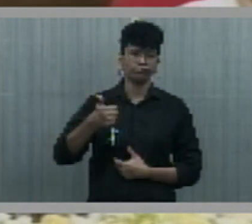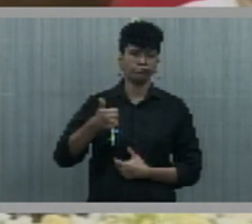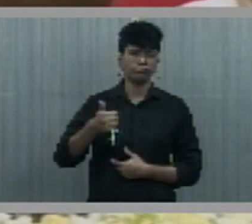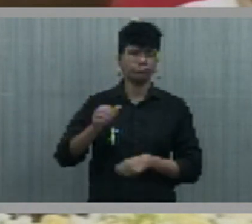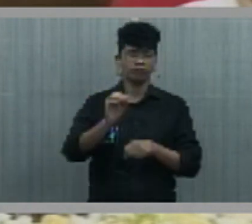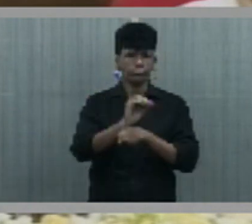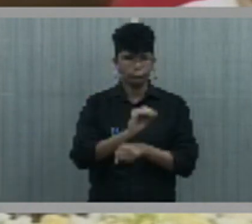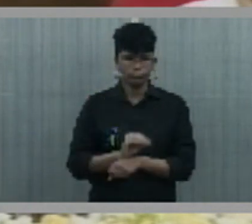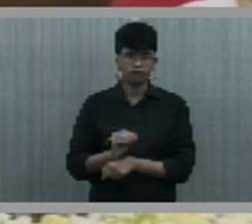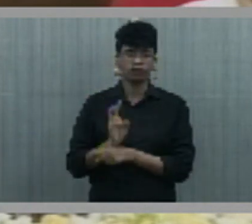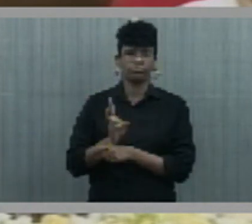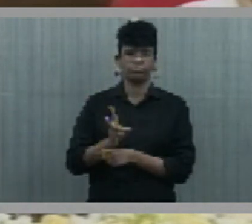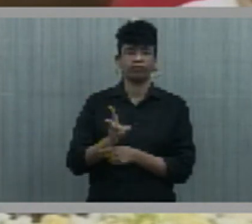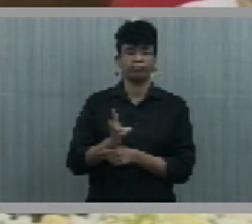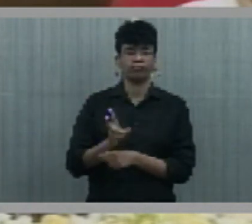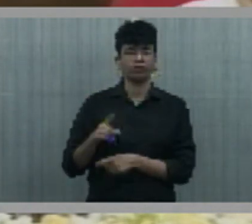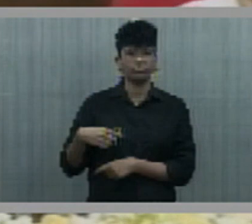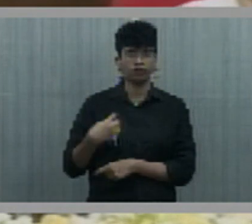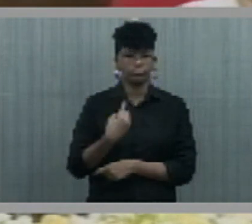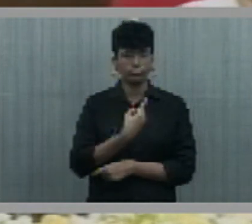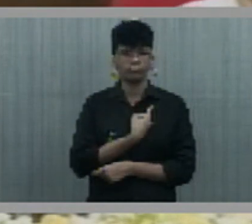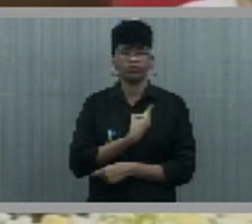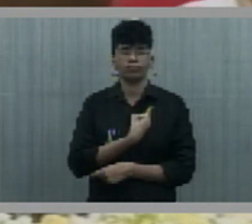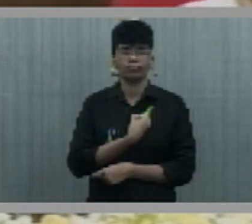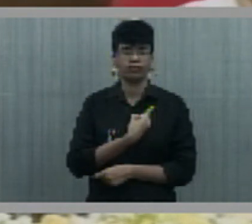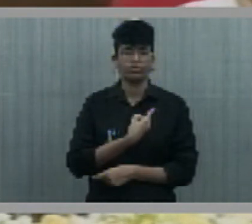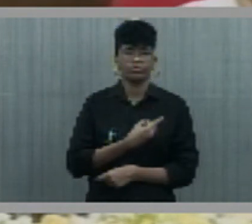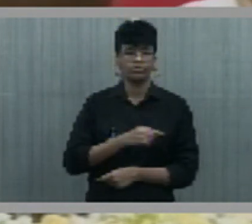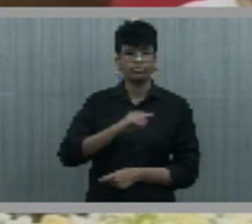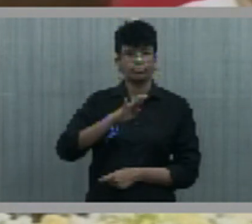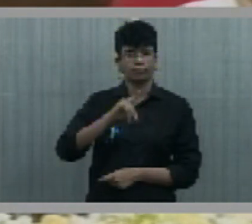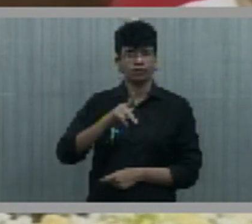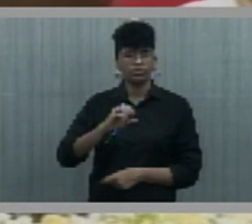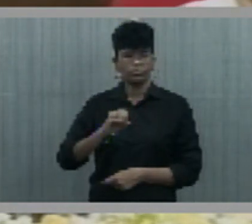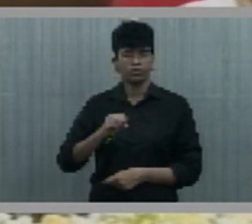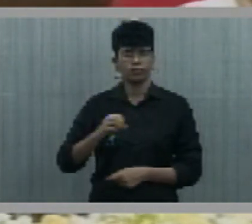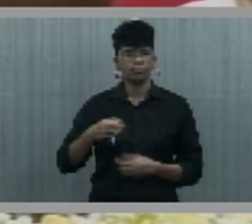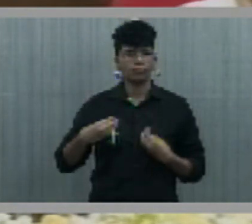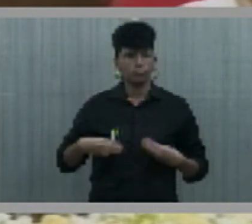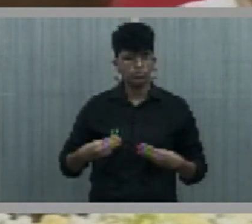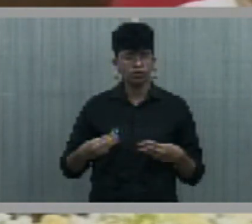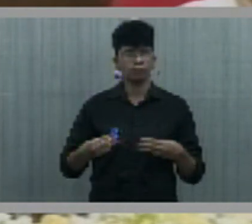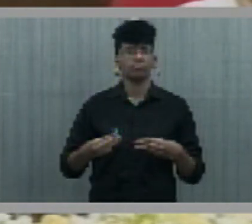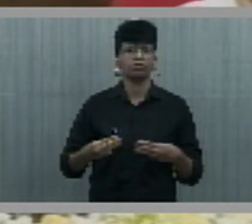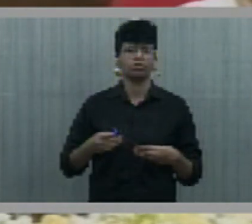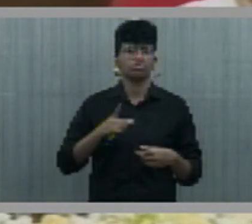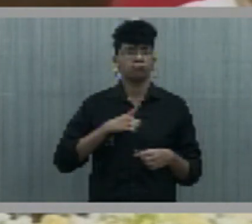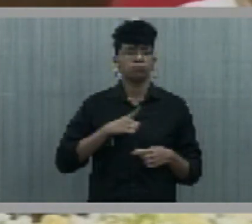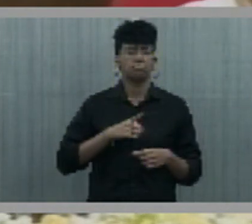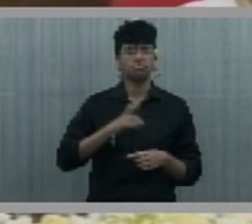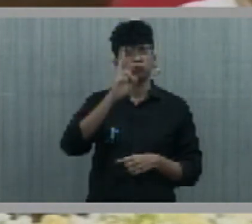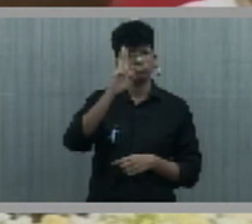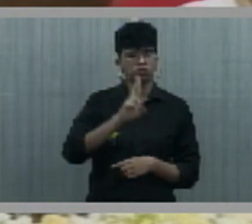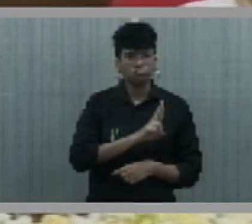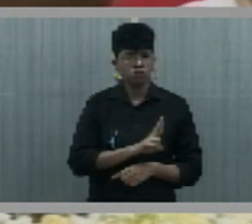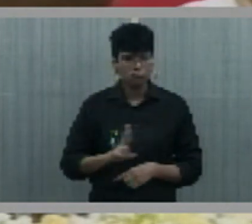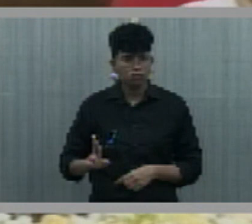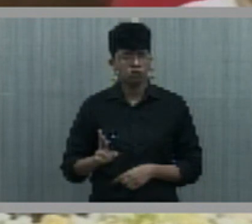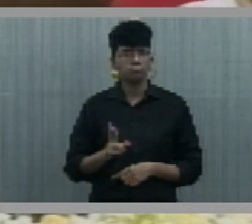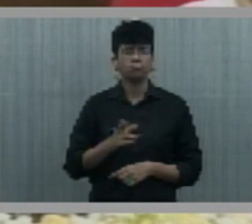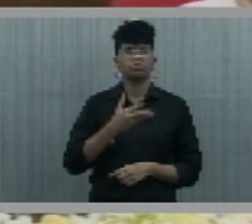Cuidemos sempre, nós do Episcopado, nós, ministros ordenados, religiosos,